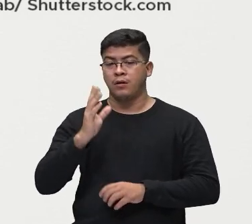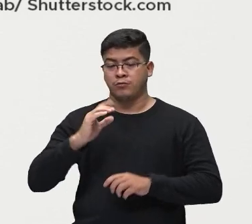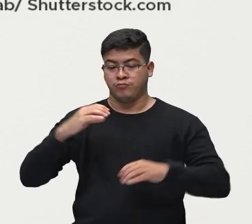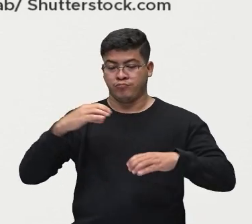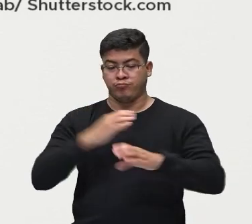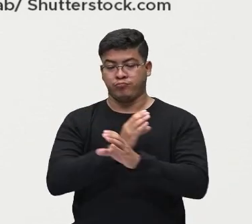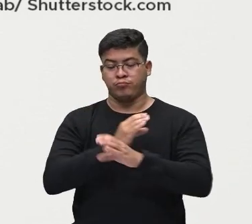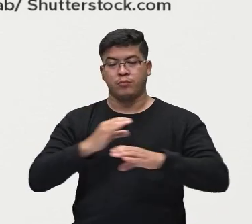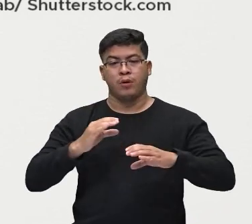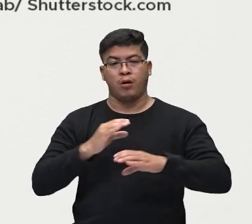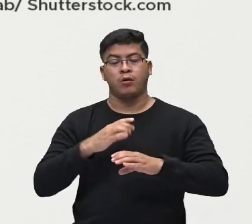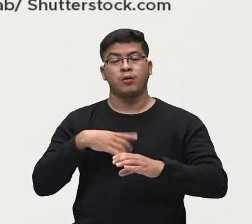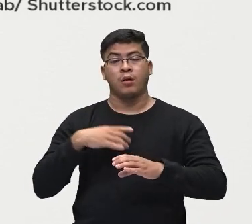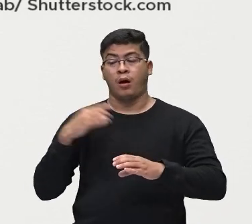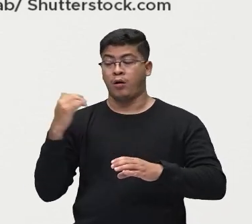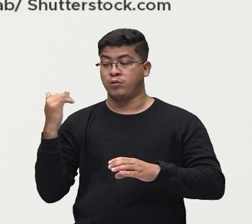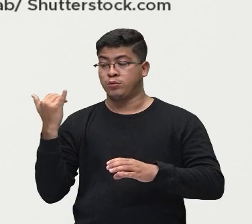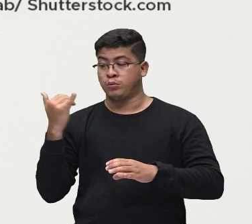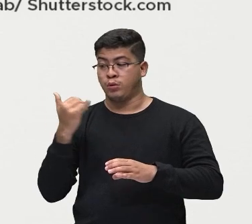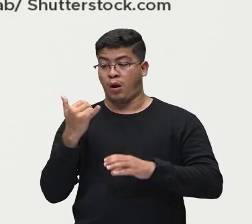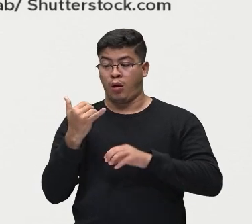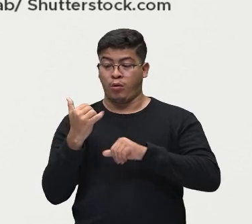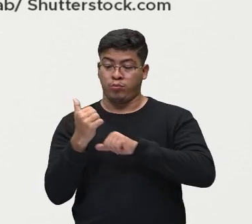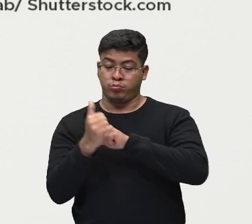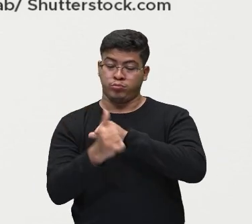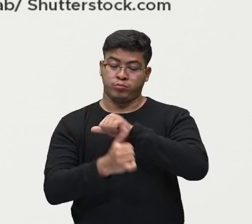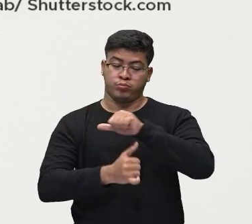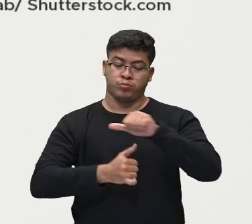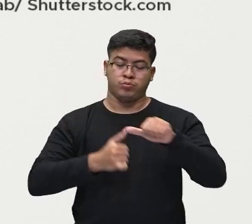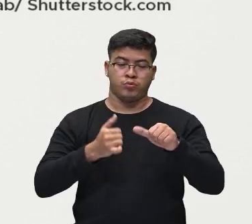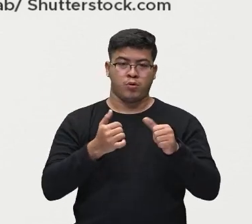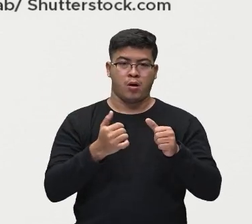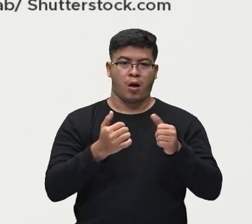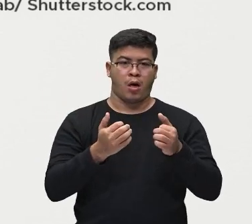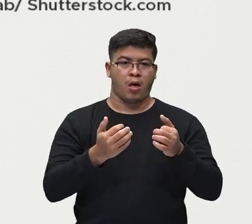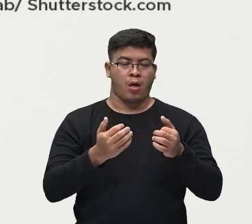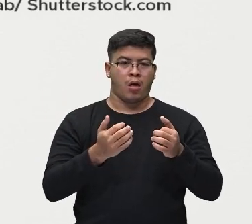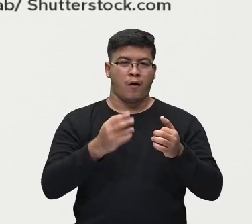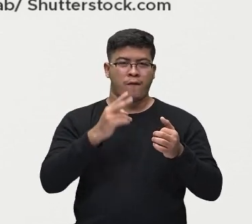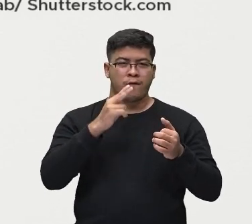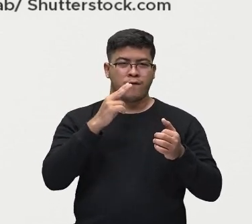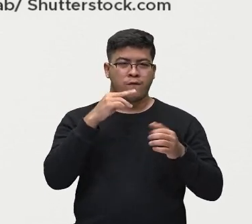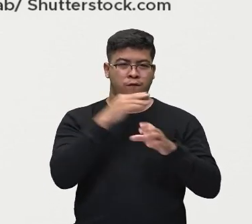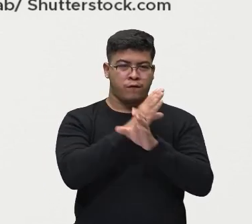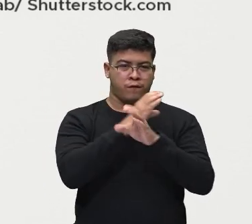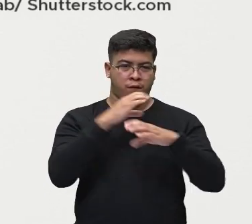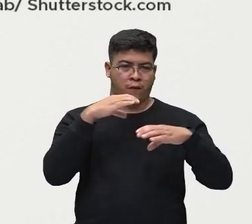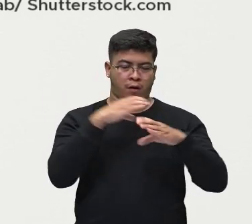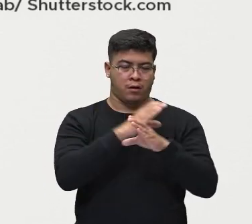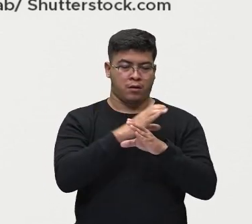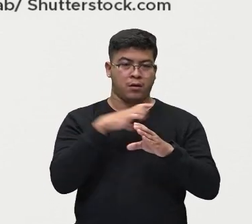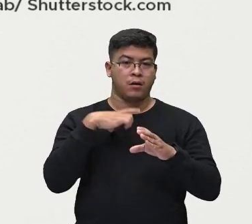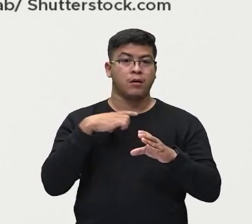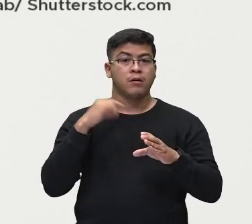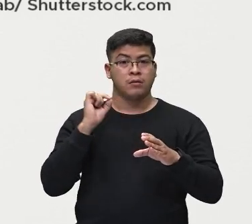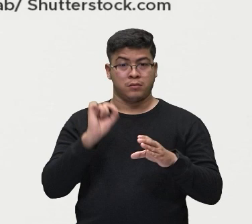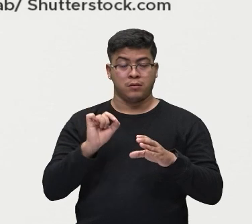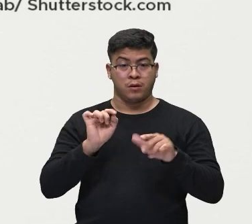da passagem de corrente elétrica em um corpo resistivo, as